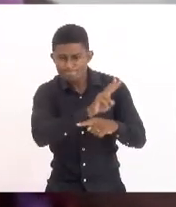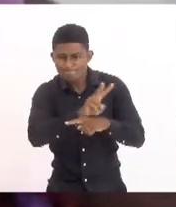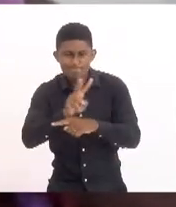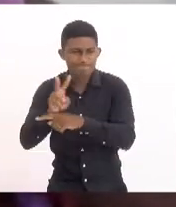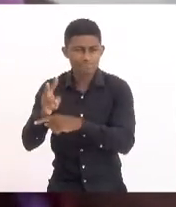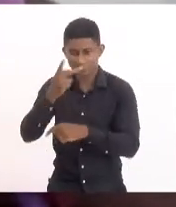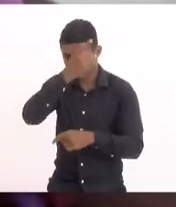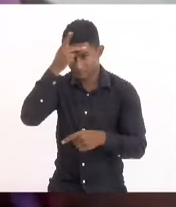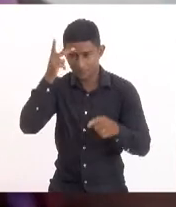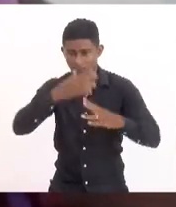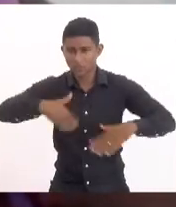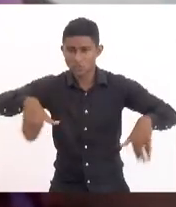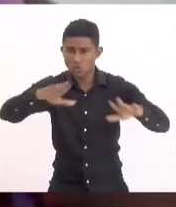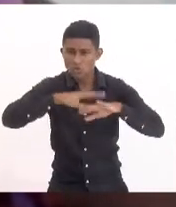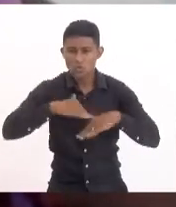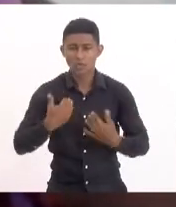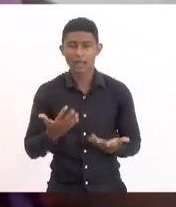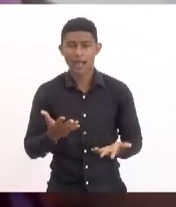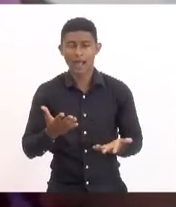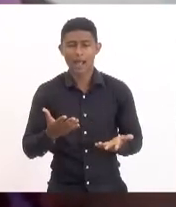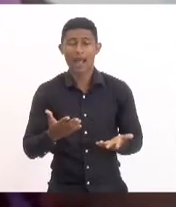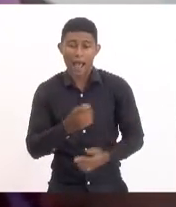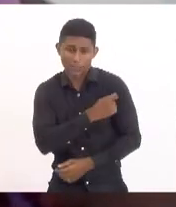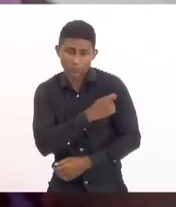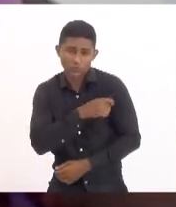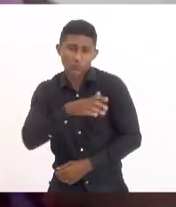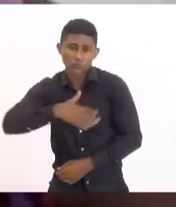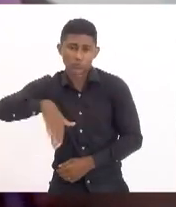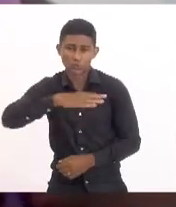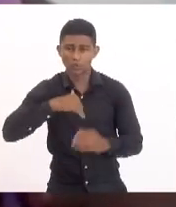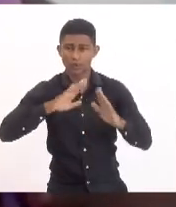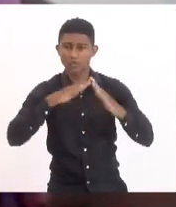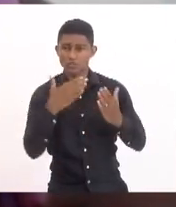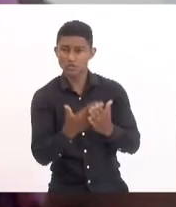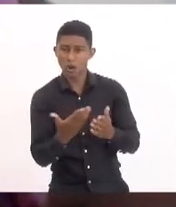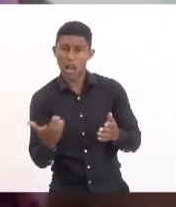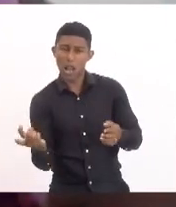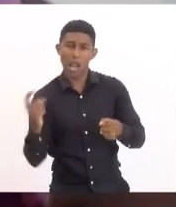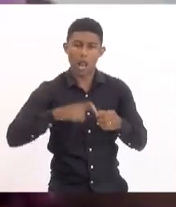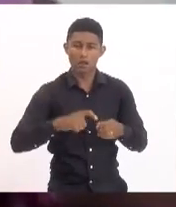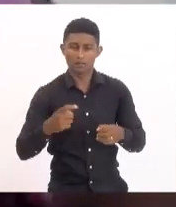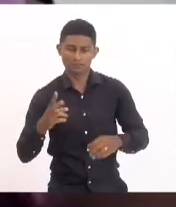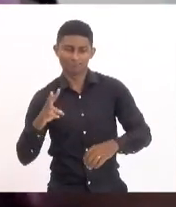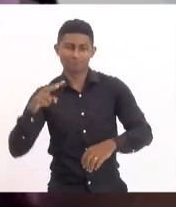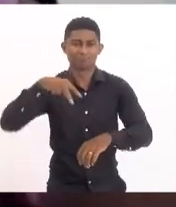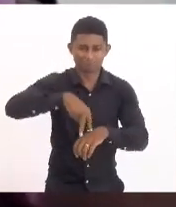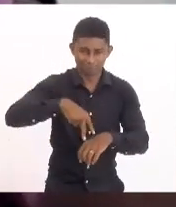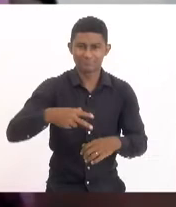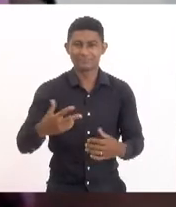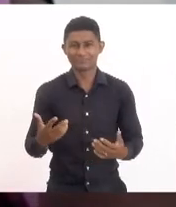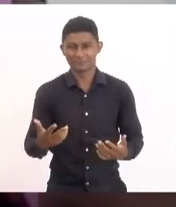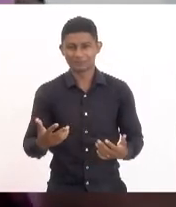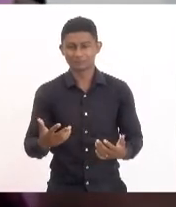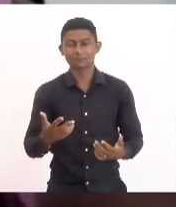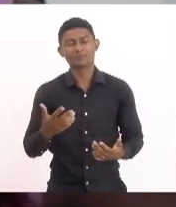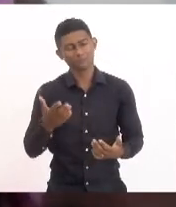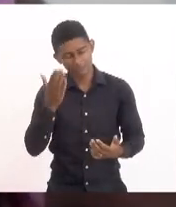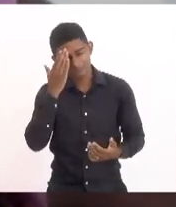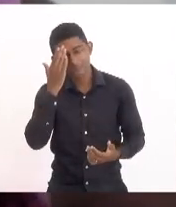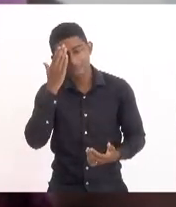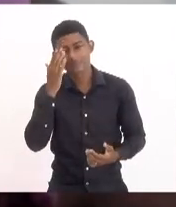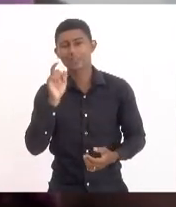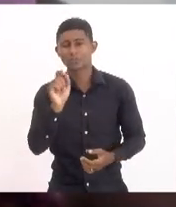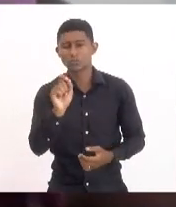e todas. Já dito aqui pela deputada Marta Rocha o quanto, né, intelectualmente, emocionalmente, nas questões